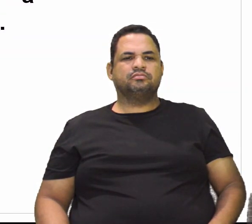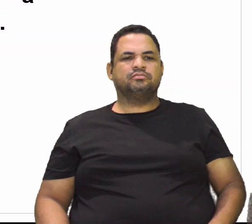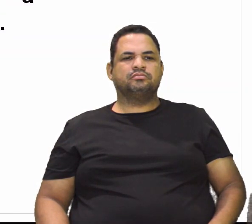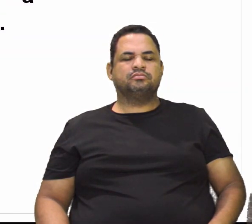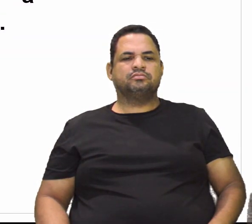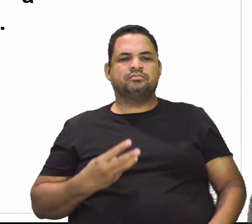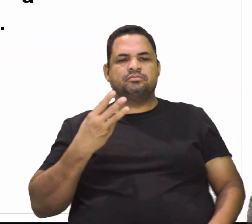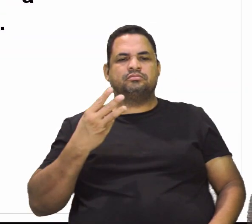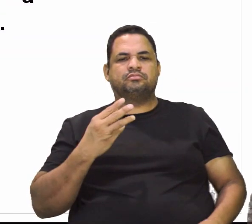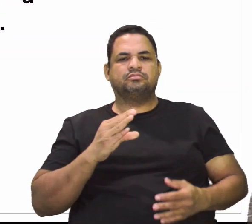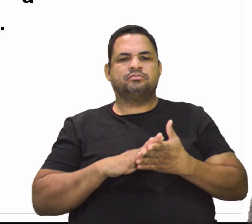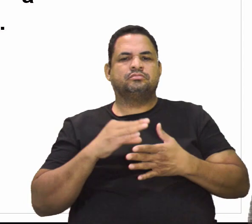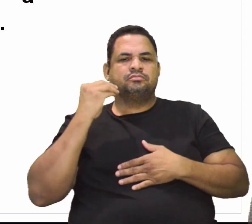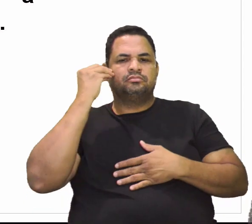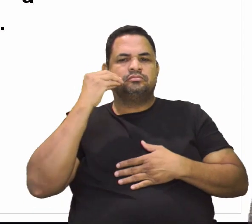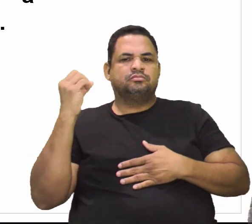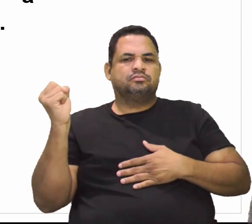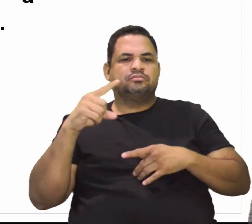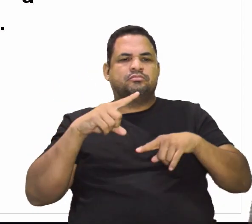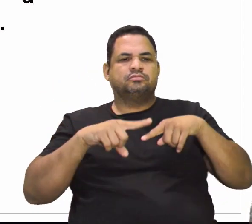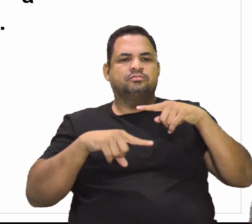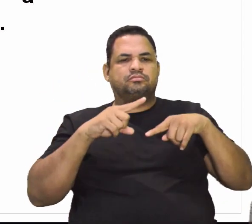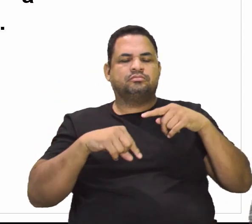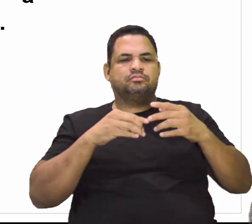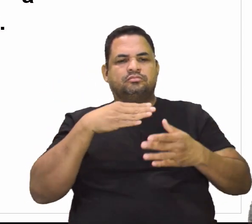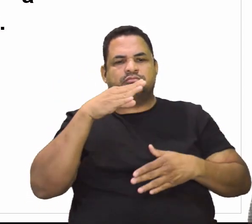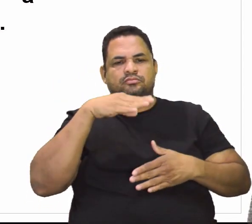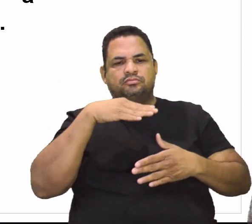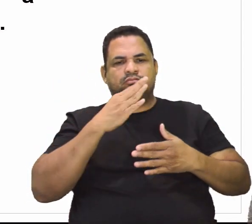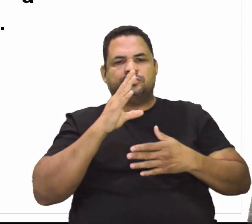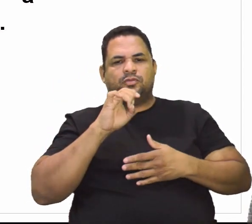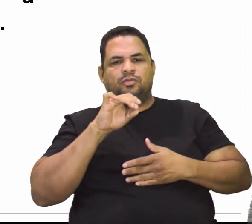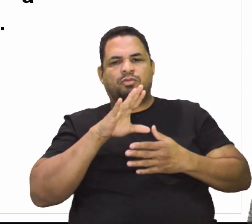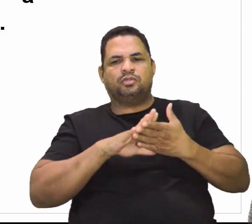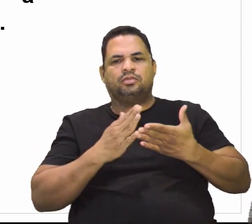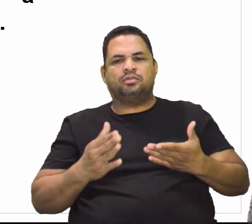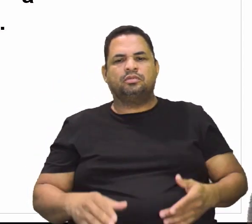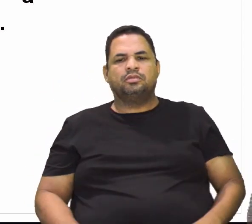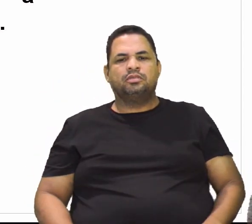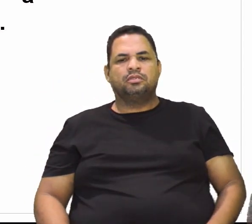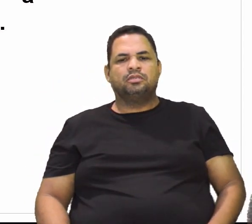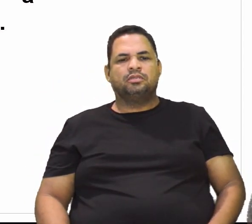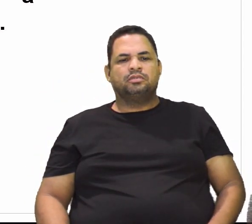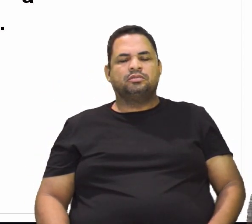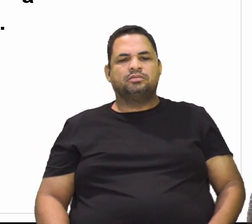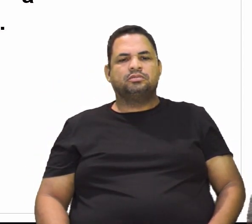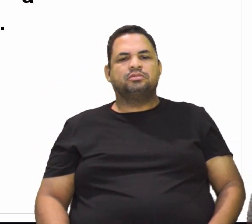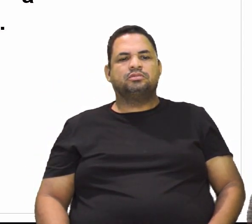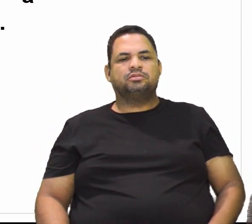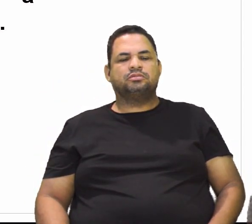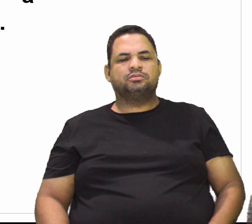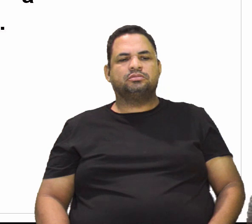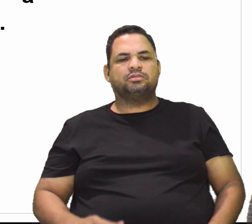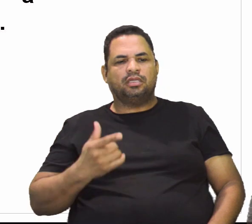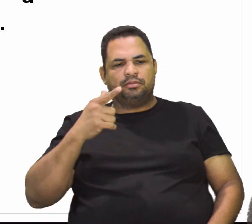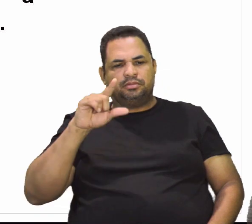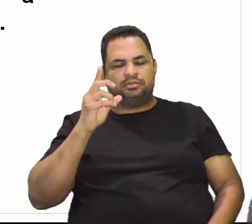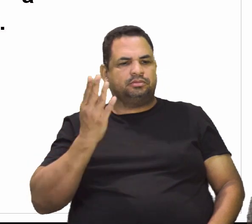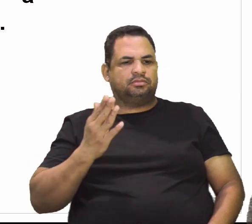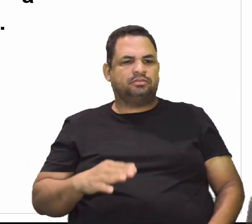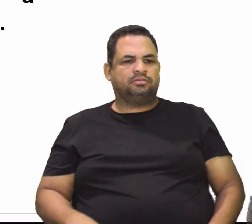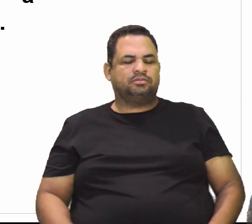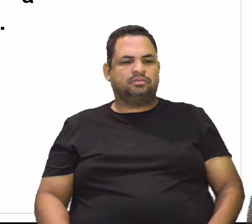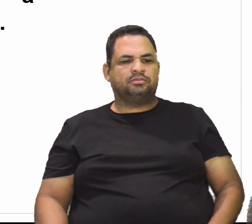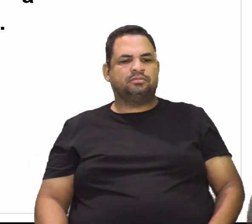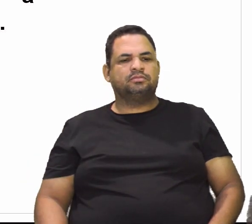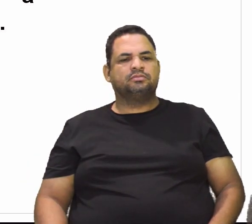3. Foram experimentados novos materiais como tinta a óleo e a pintura... Ah, dali está repetido.